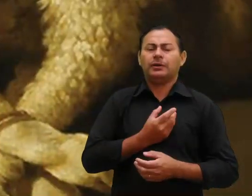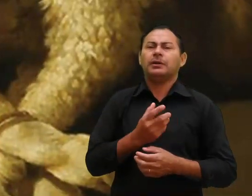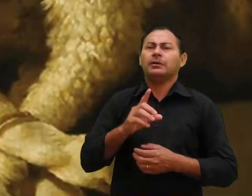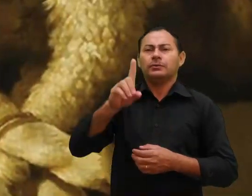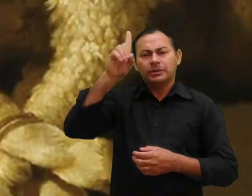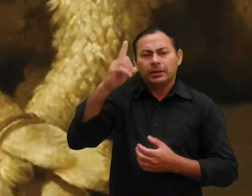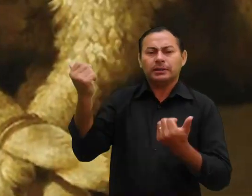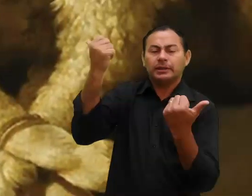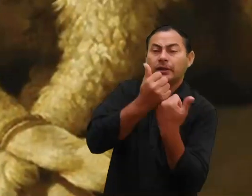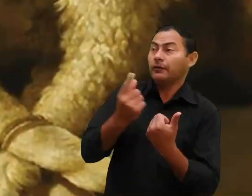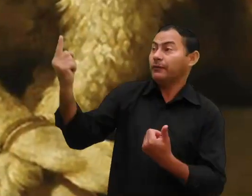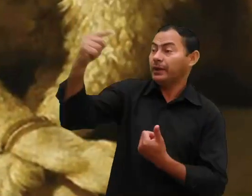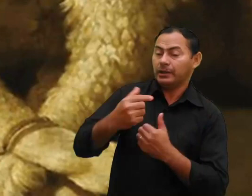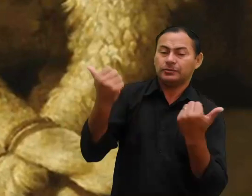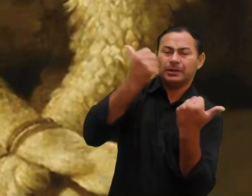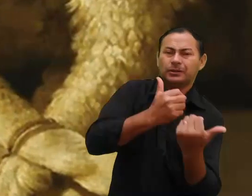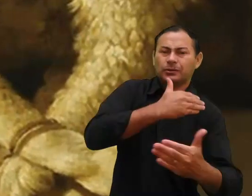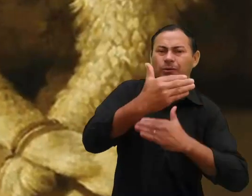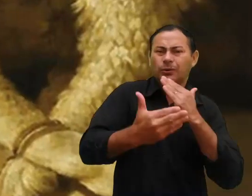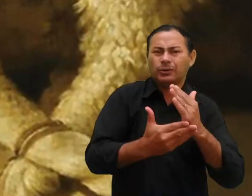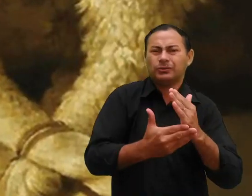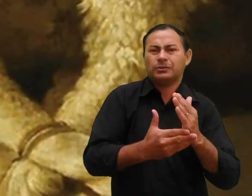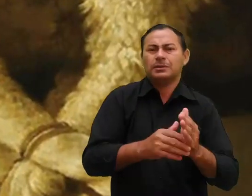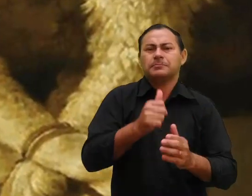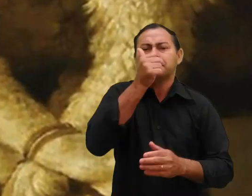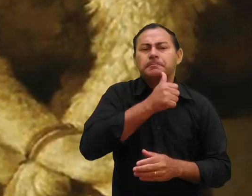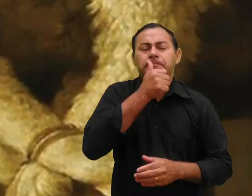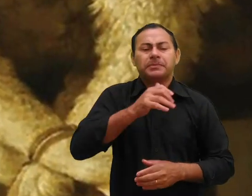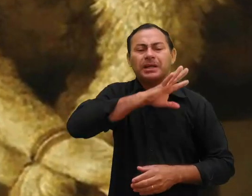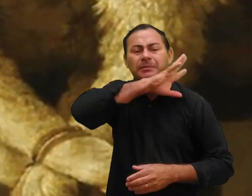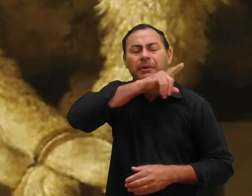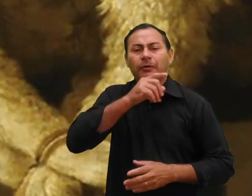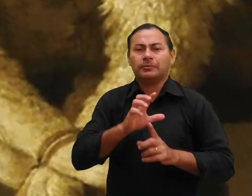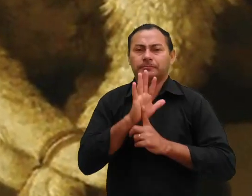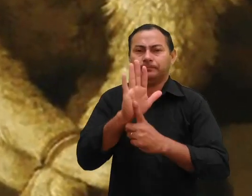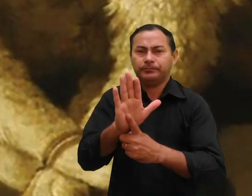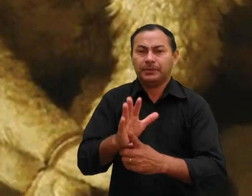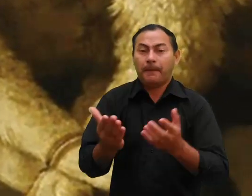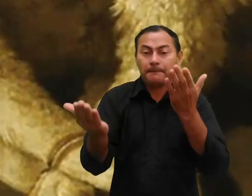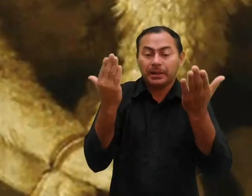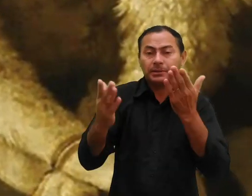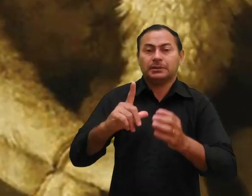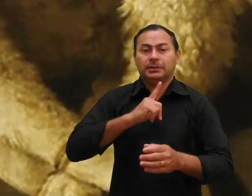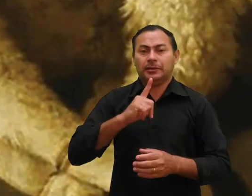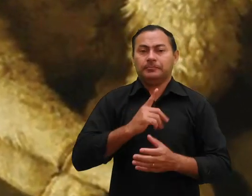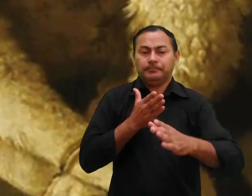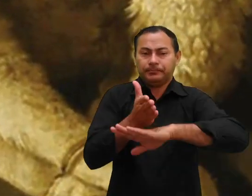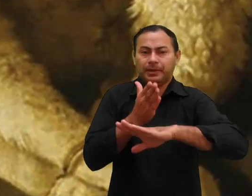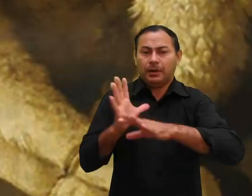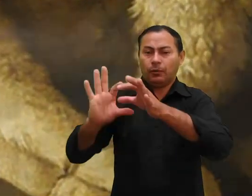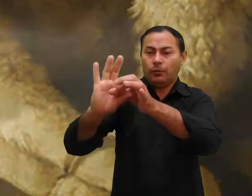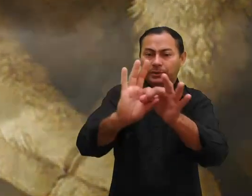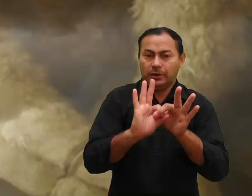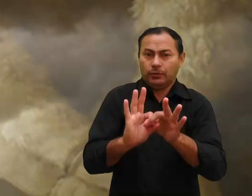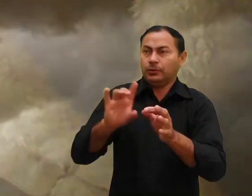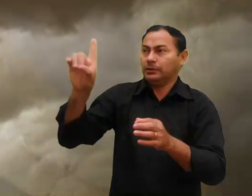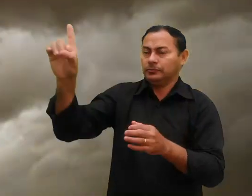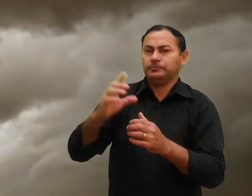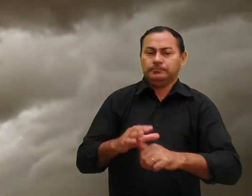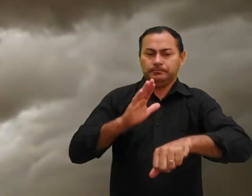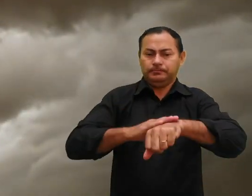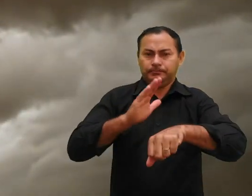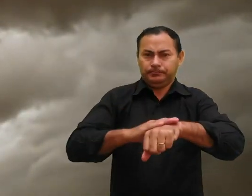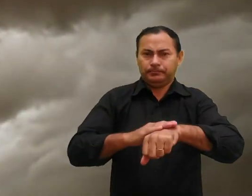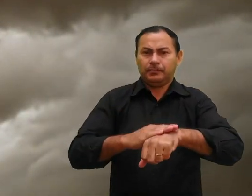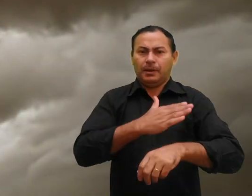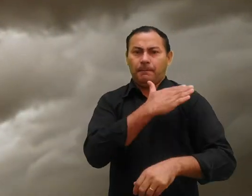e substituiria tudo o que aqueles sacrifícios de animais representavam. E baseados nisto, temos acesso à comunhão com Deus.